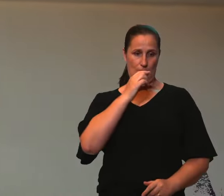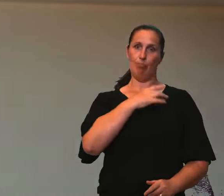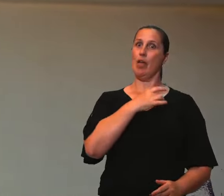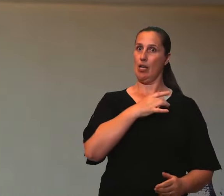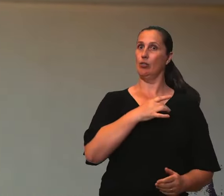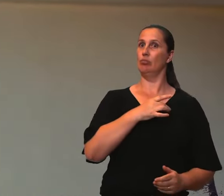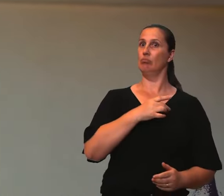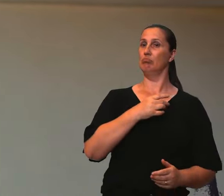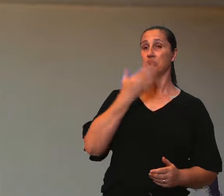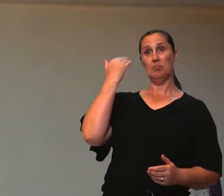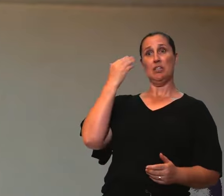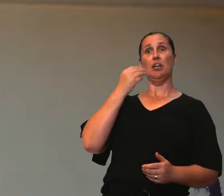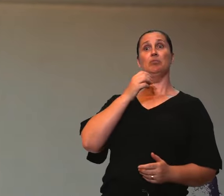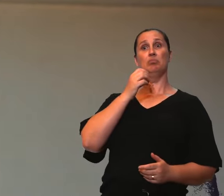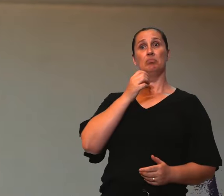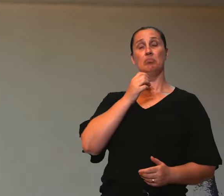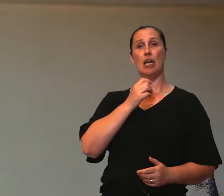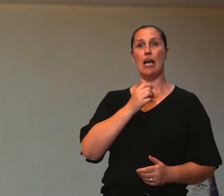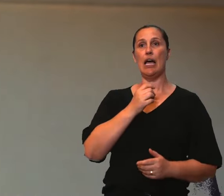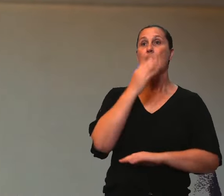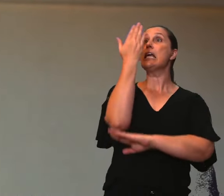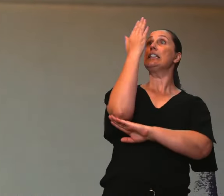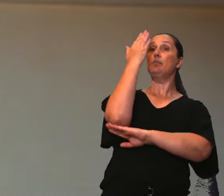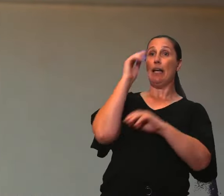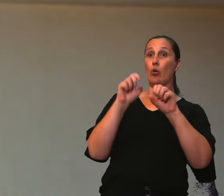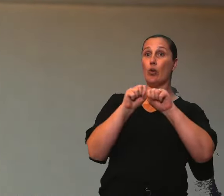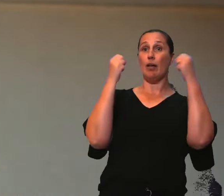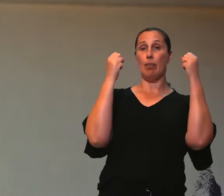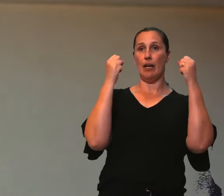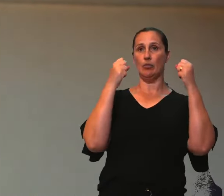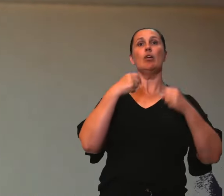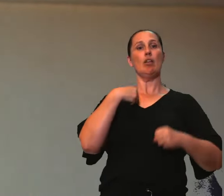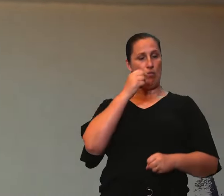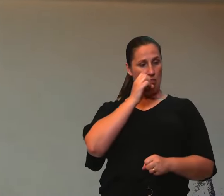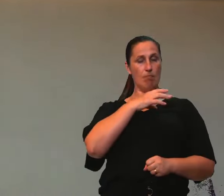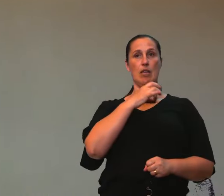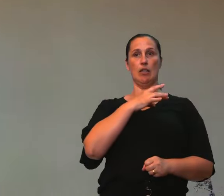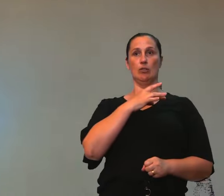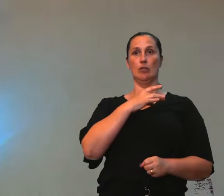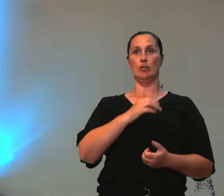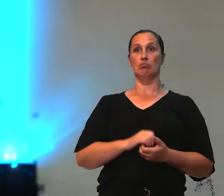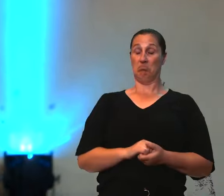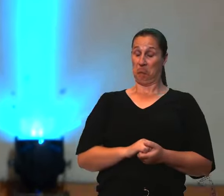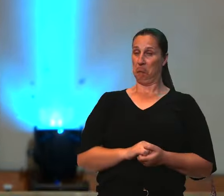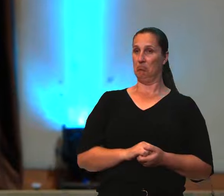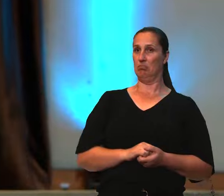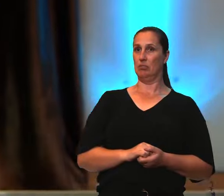preto espelho quebrado passar debaixo de escada